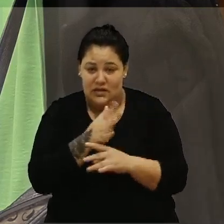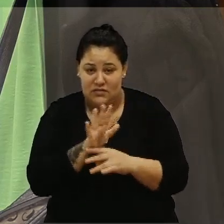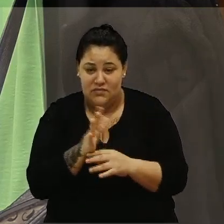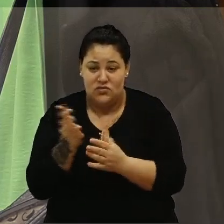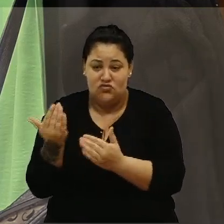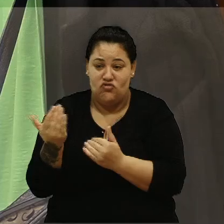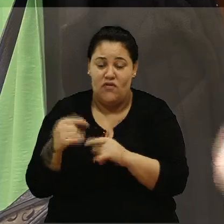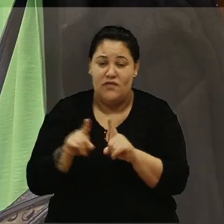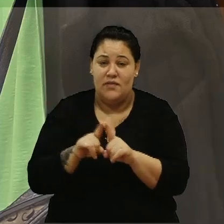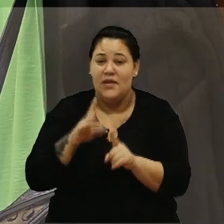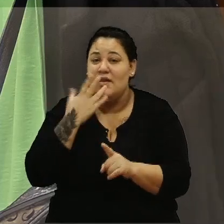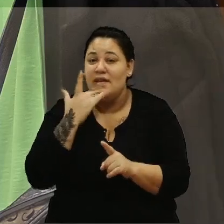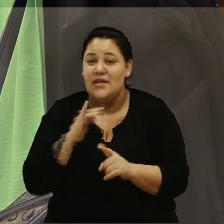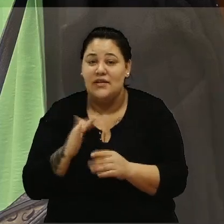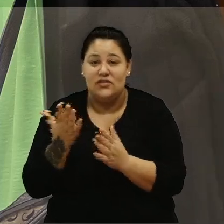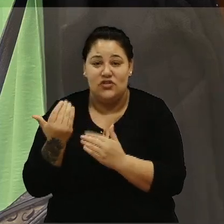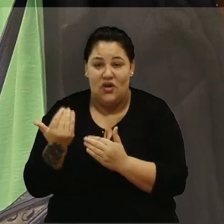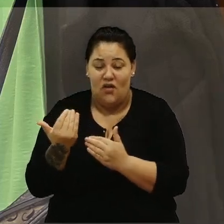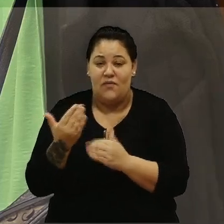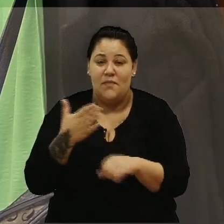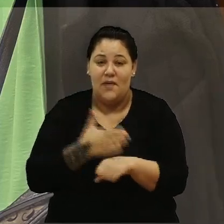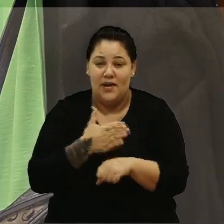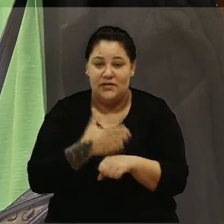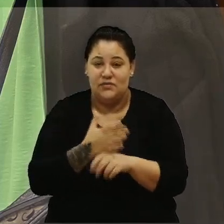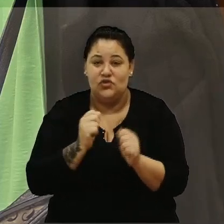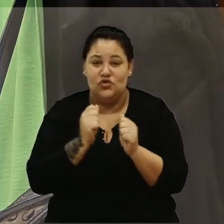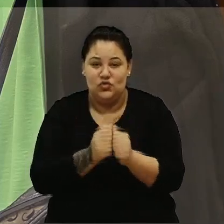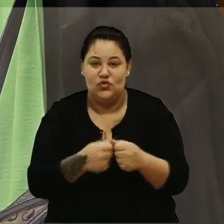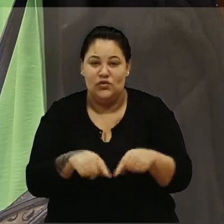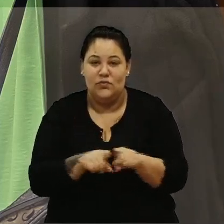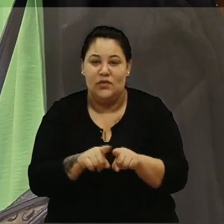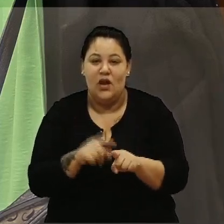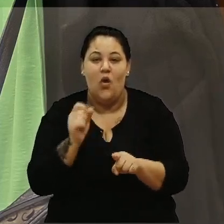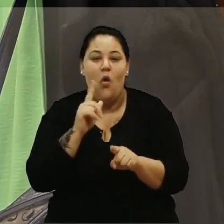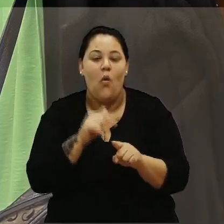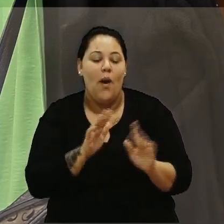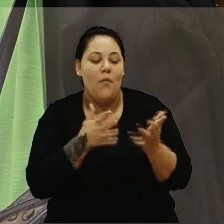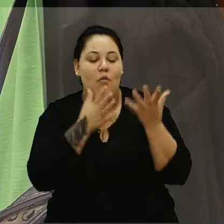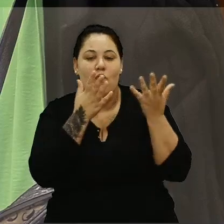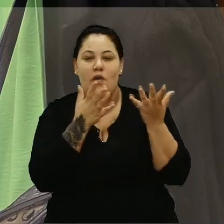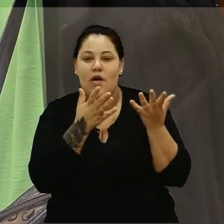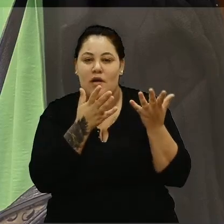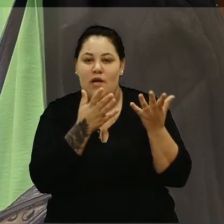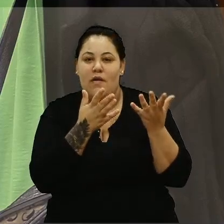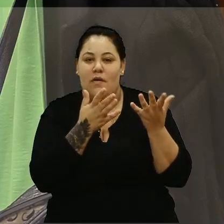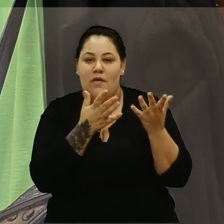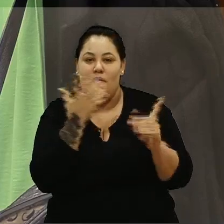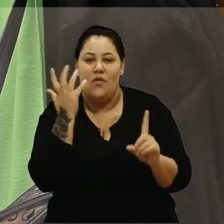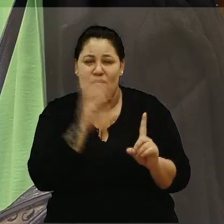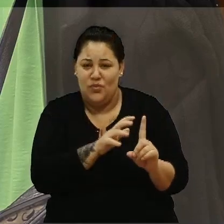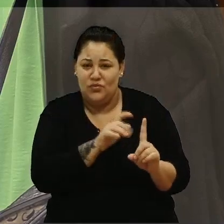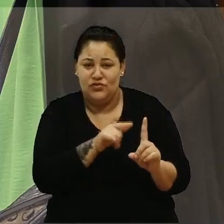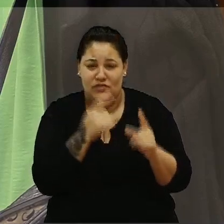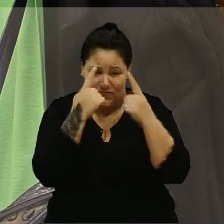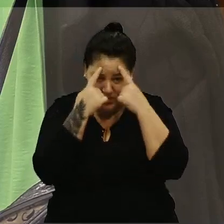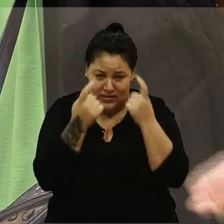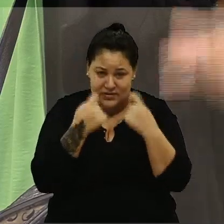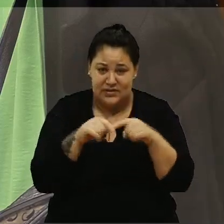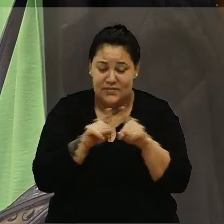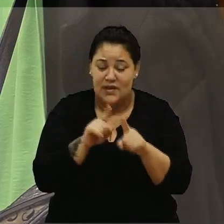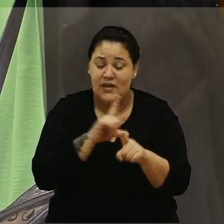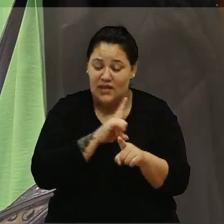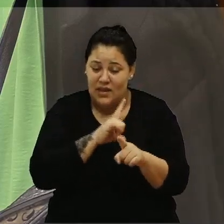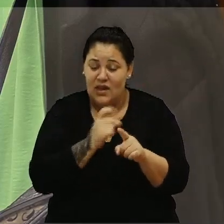jovens, crianças e adolescentes estão envolvidas, que incentivam o ódio e a violência. E a gente tem uma